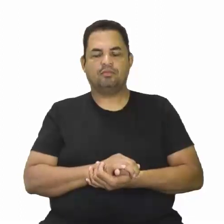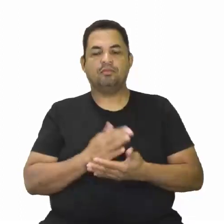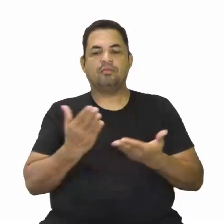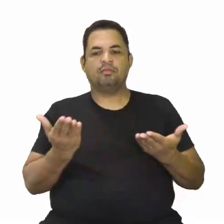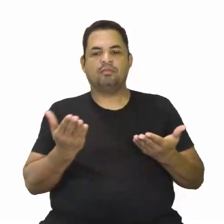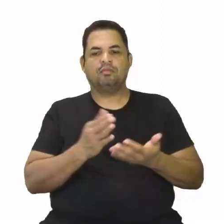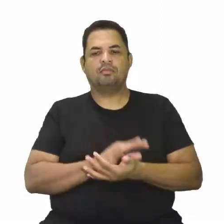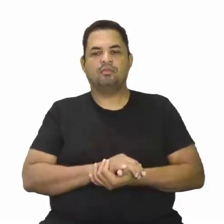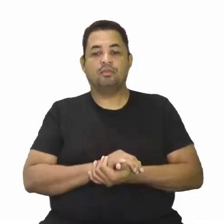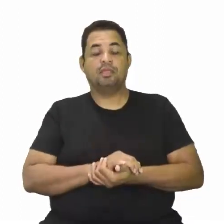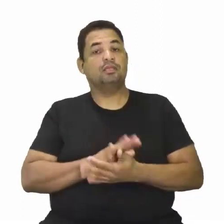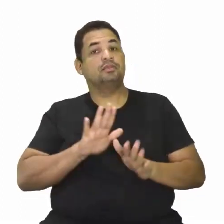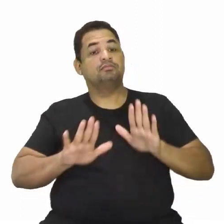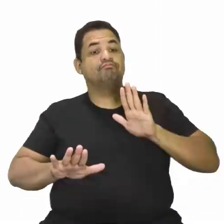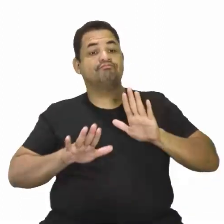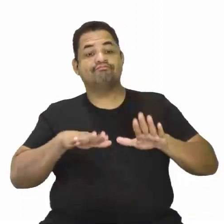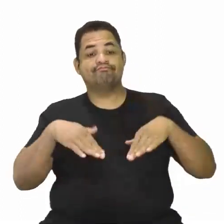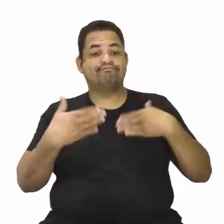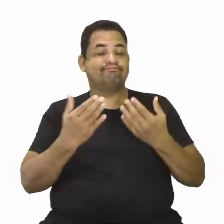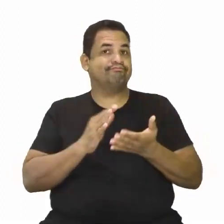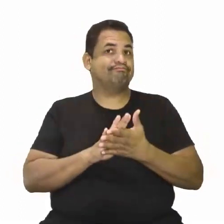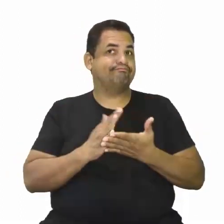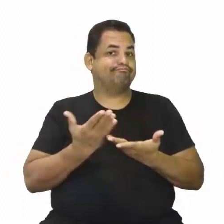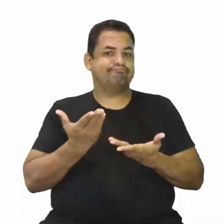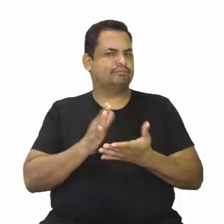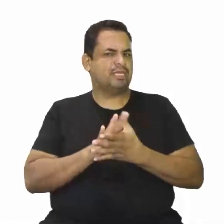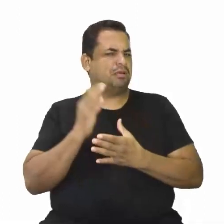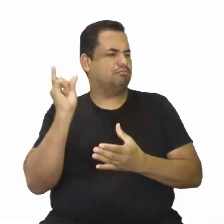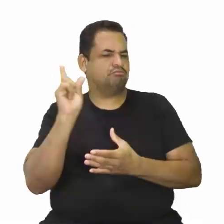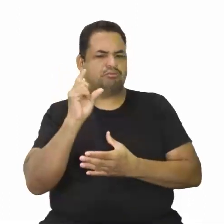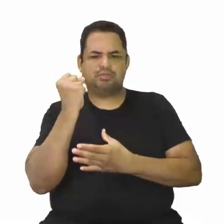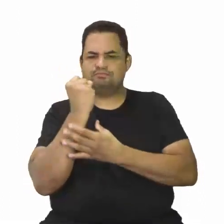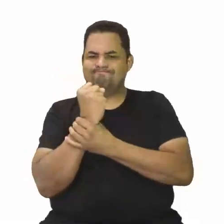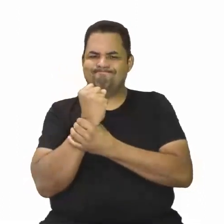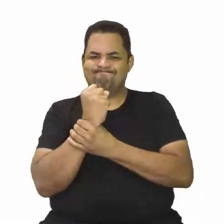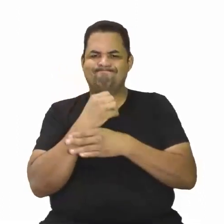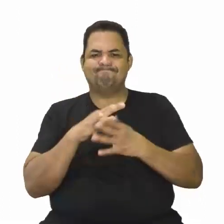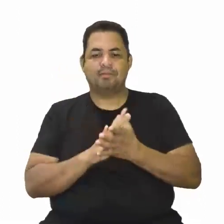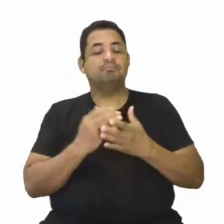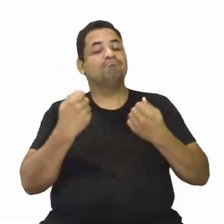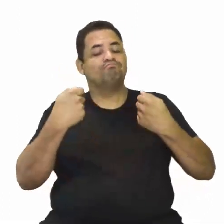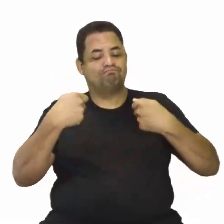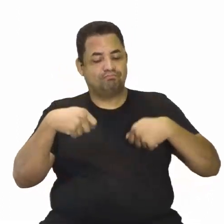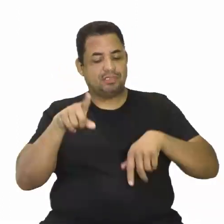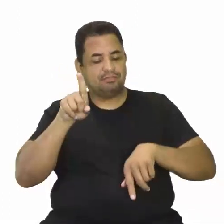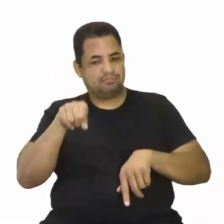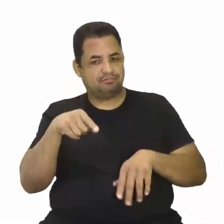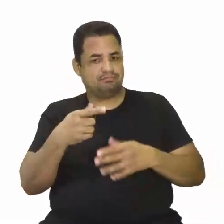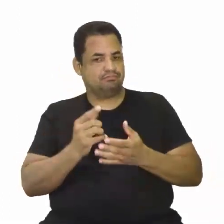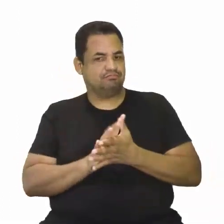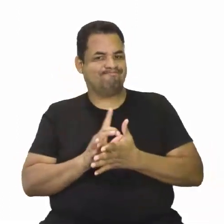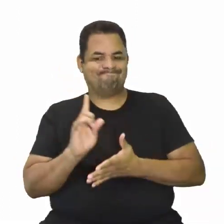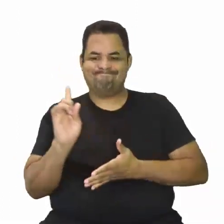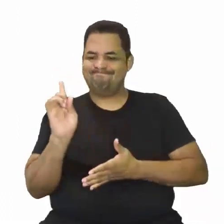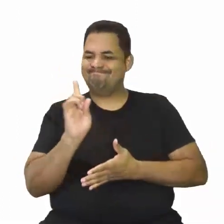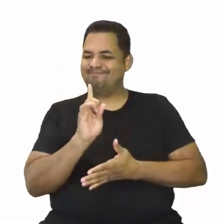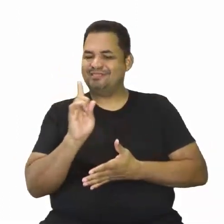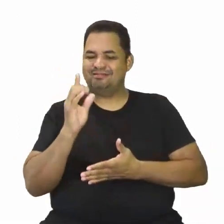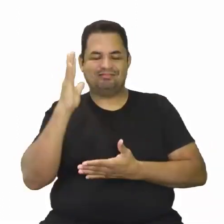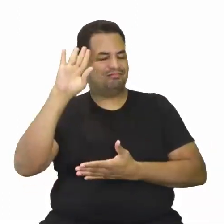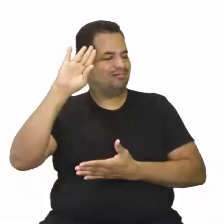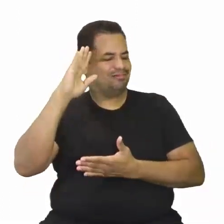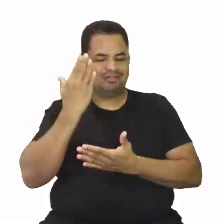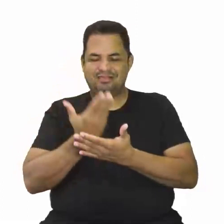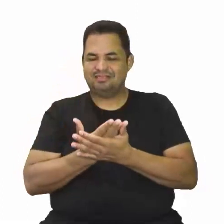que é talvez, não é seguro que, é possível que e não creio